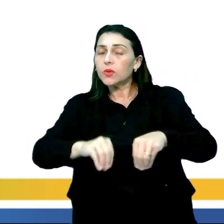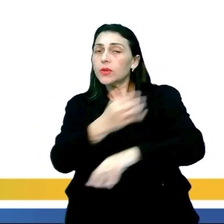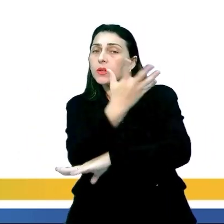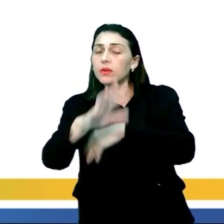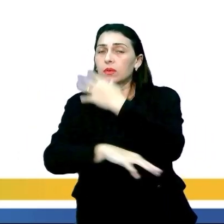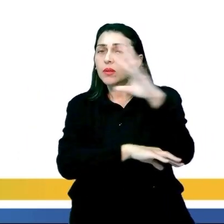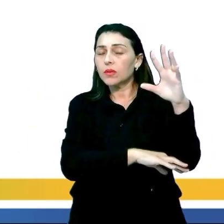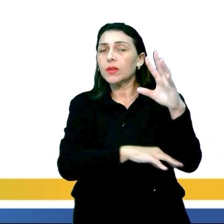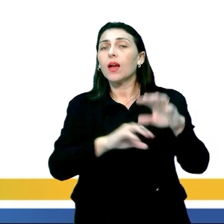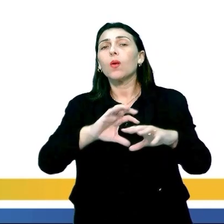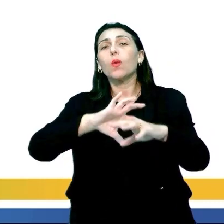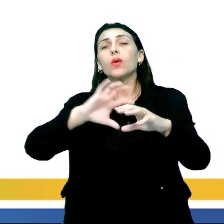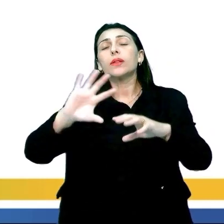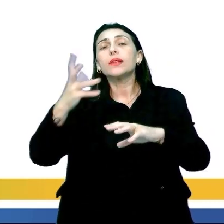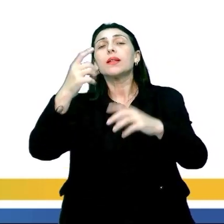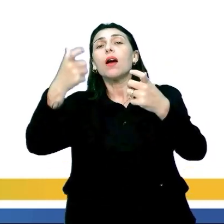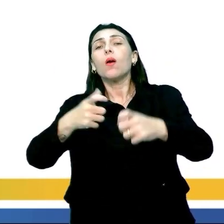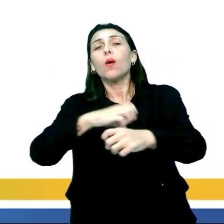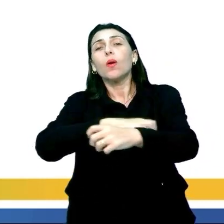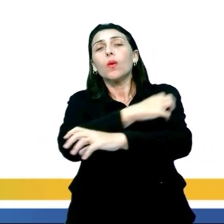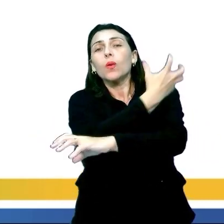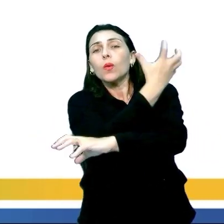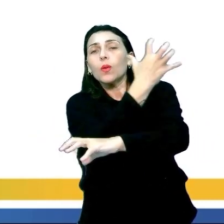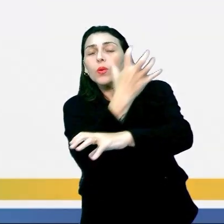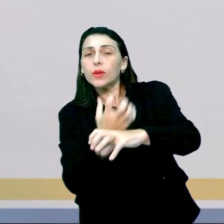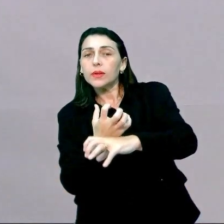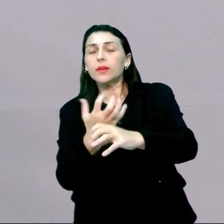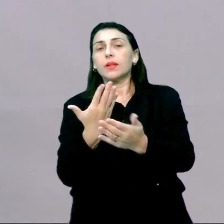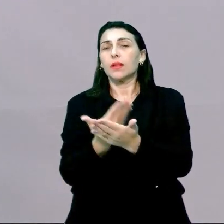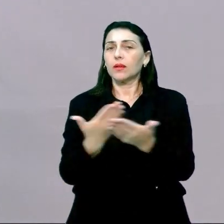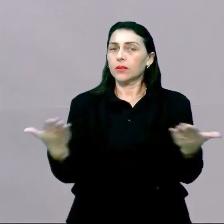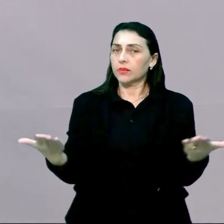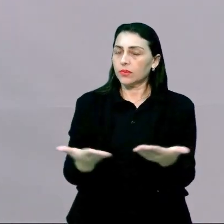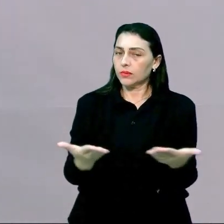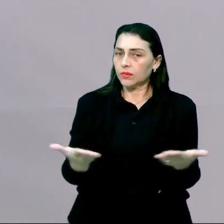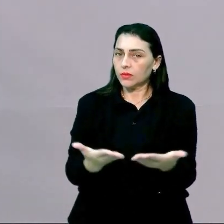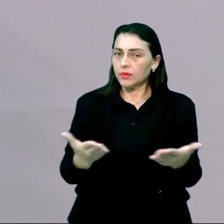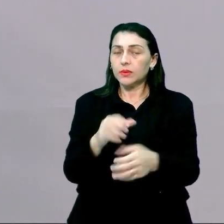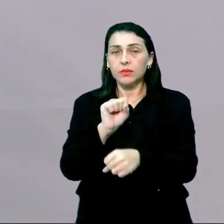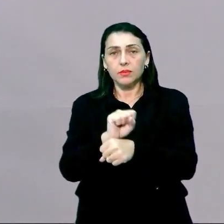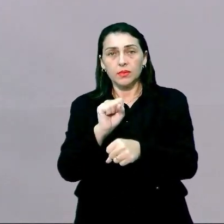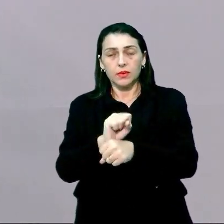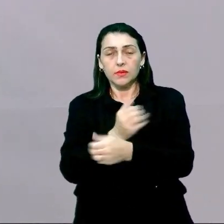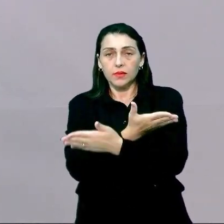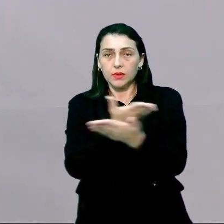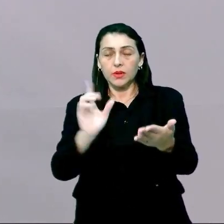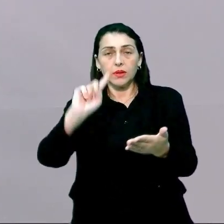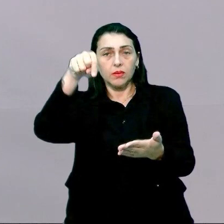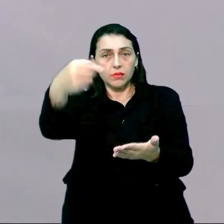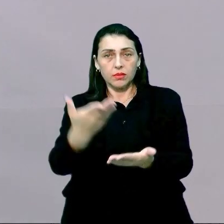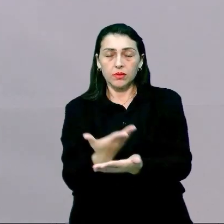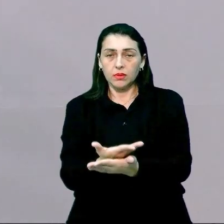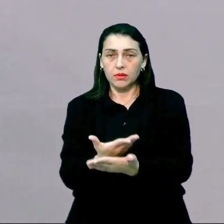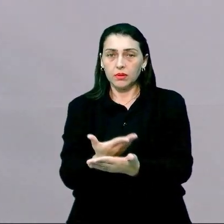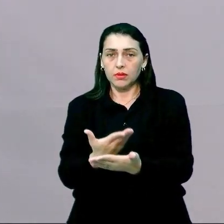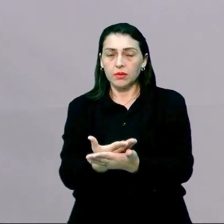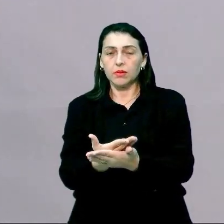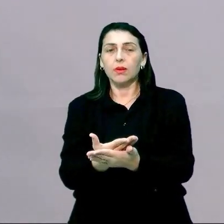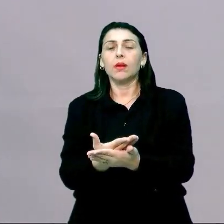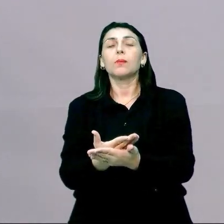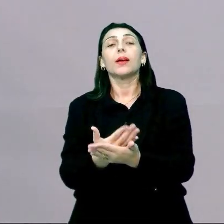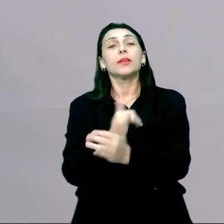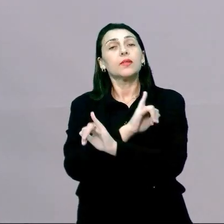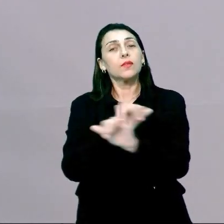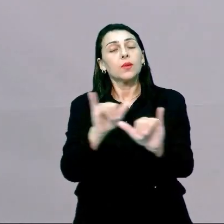instaurando no Cerrado, ok? Essa é a nossa aula de hoje. Espero todos vocês na próxima aula e para